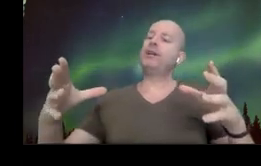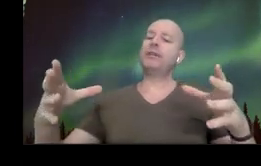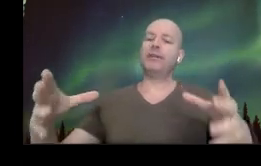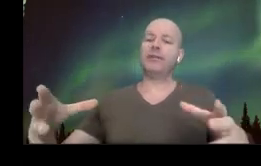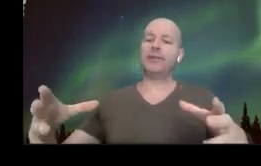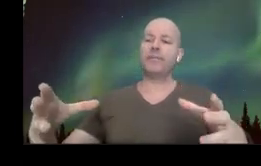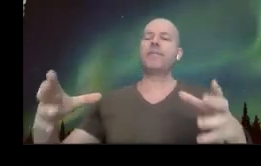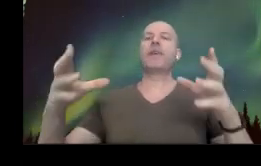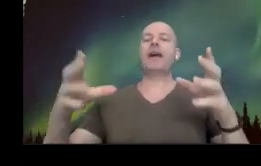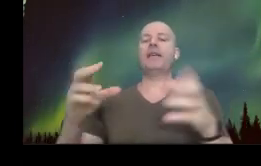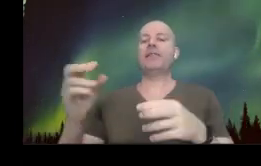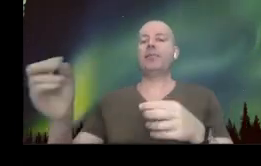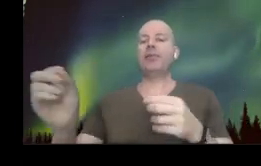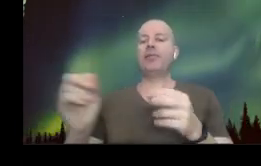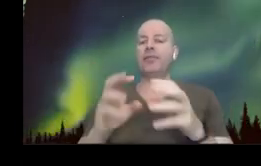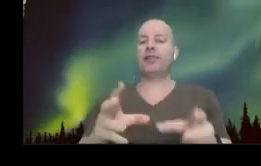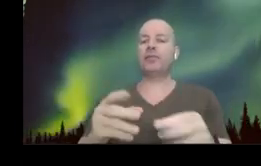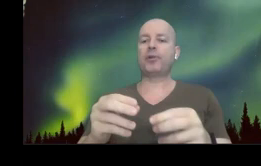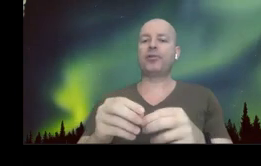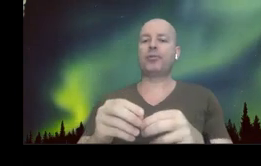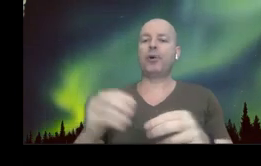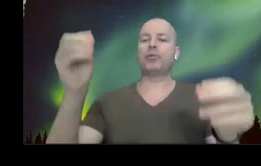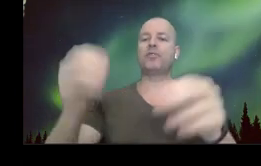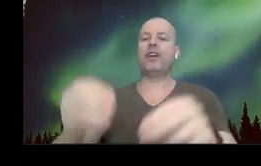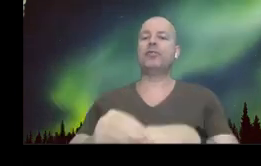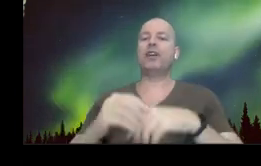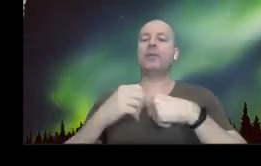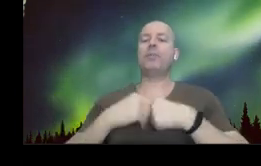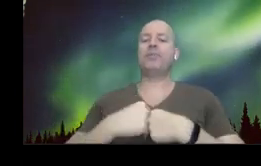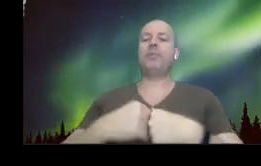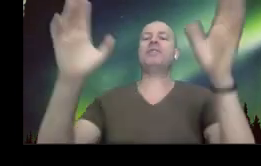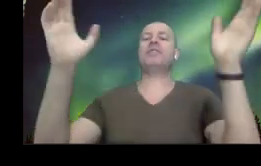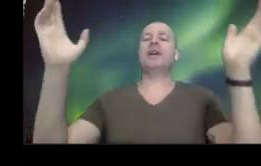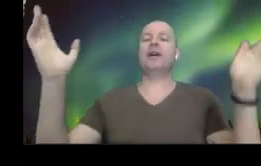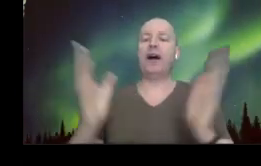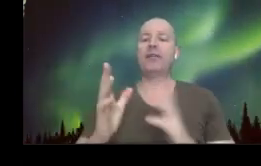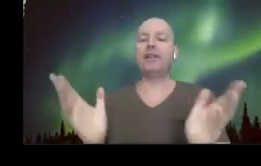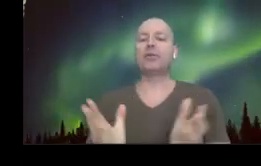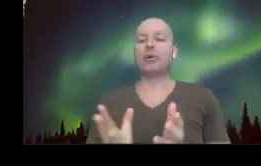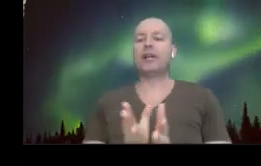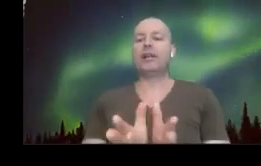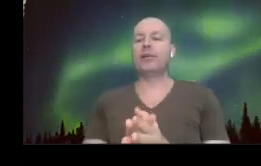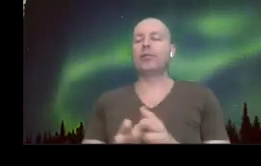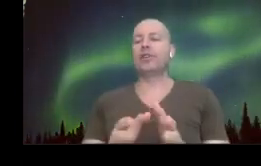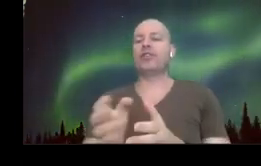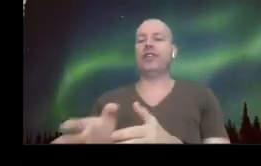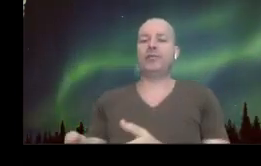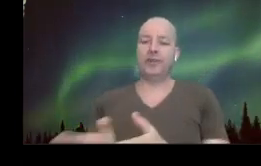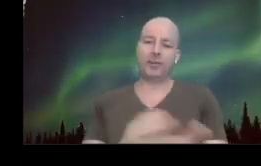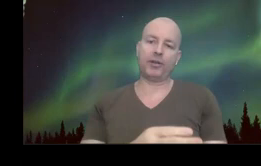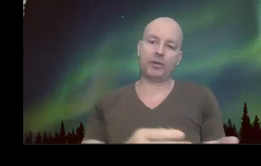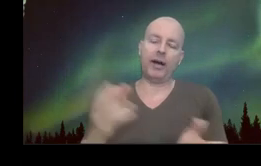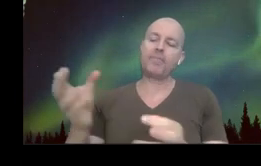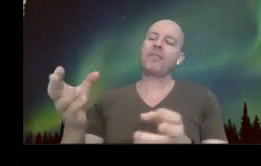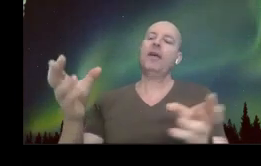de plantas, aquelas sempre vivas que as pessoas botam no vaso e ela passa a vida toda ali, como se ela